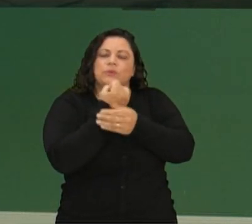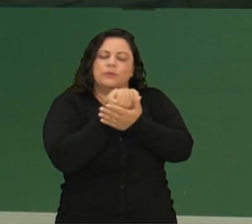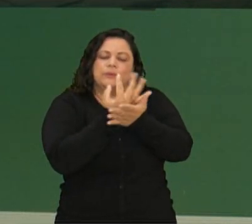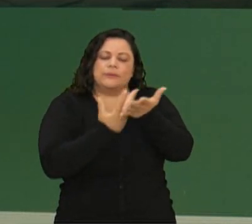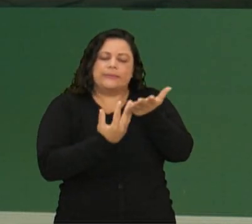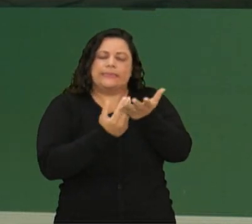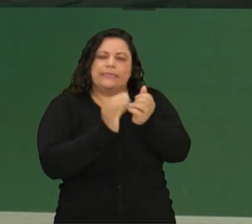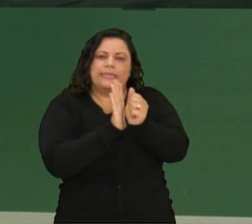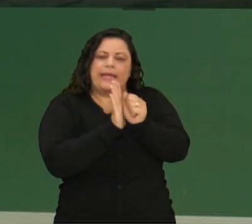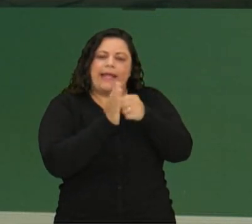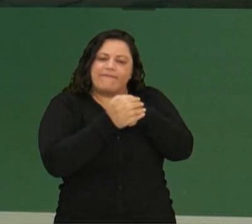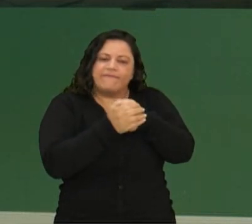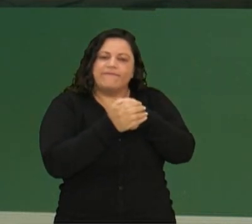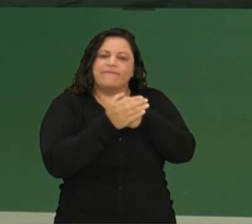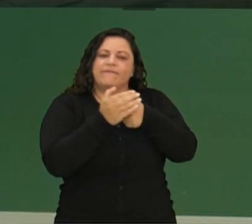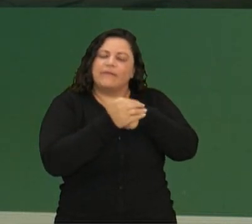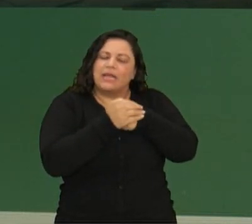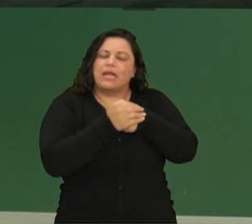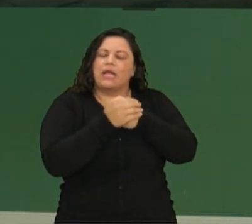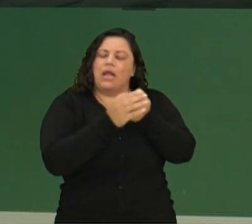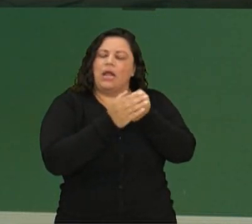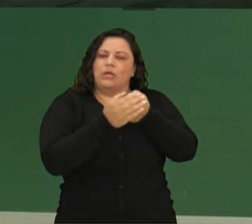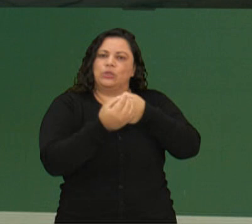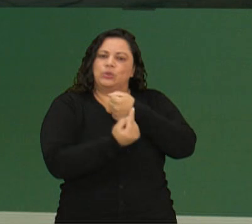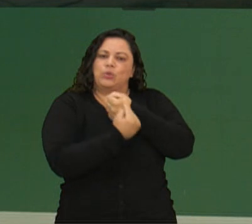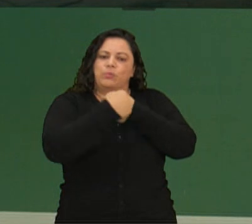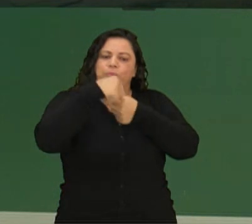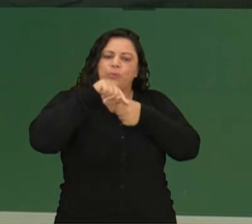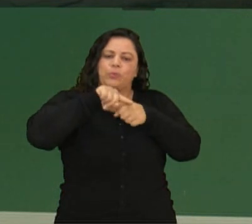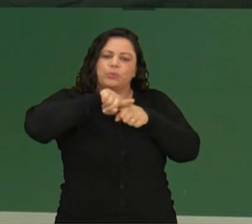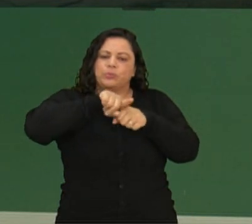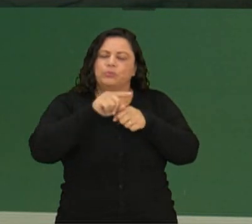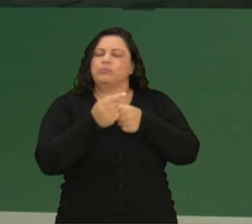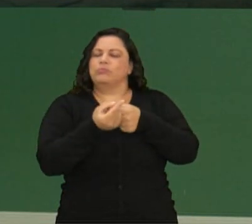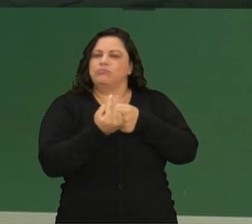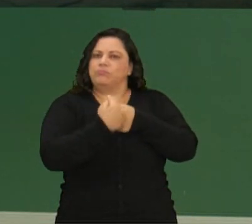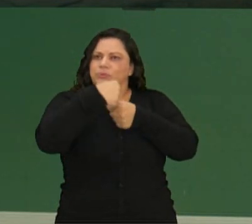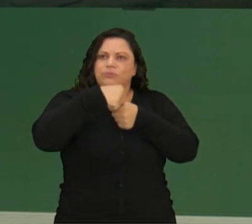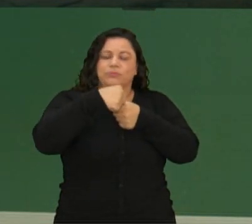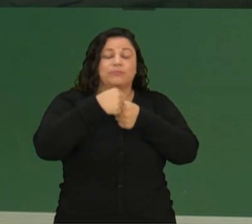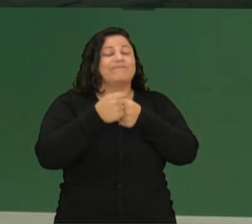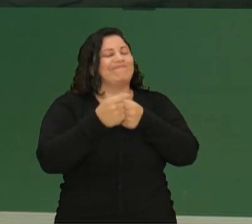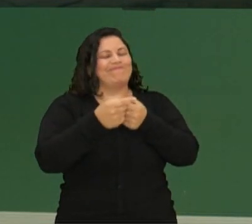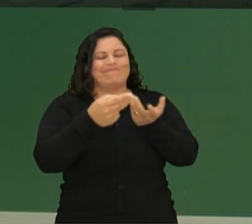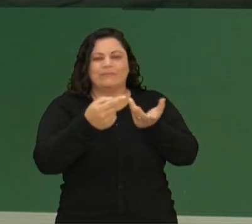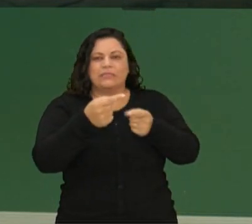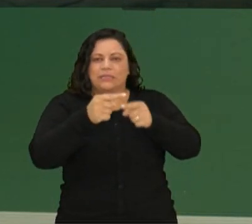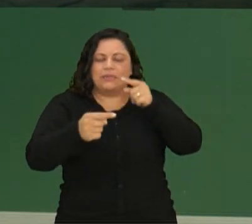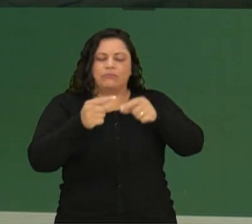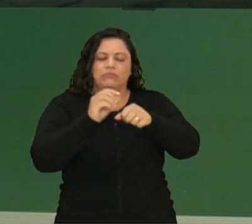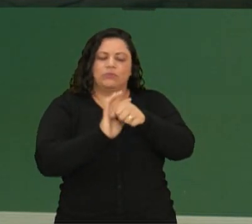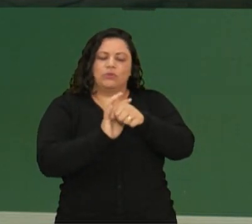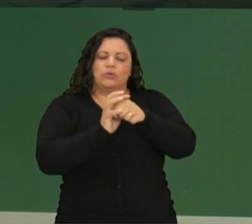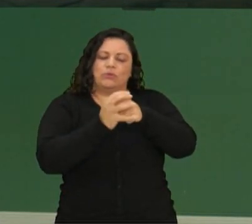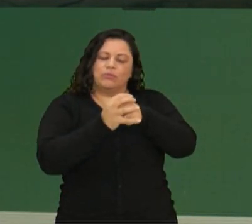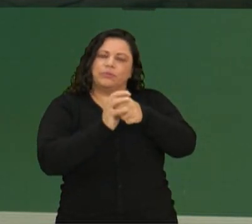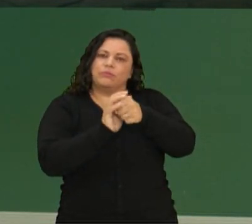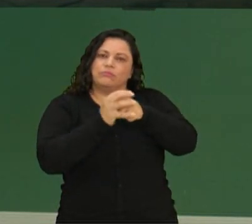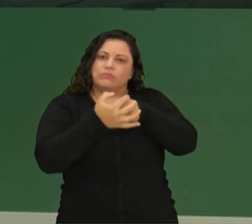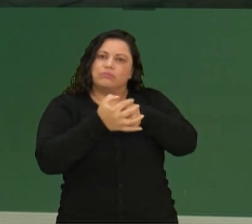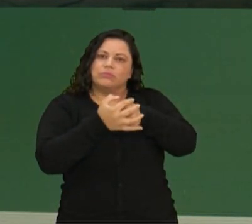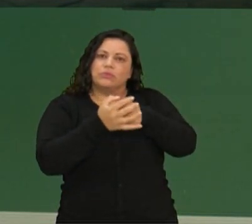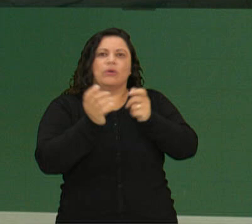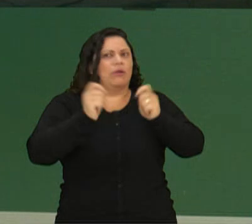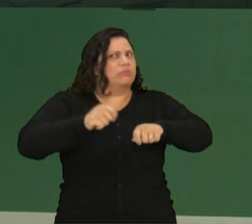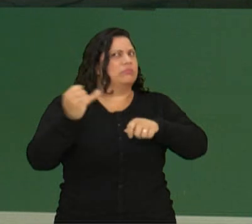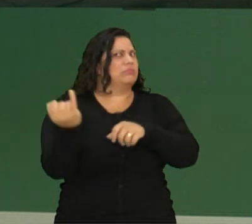pequenos ferimentos, impedindo a entrada de micro-organismos que poderiam ser prejudiciais, tá? Então, ela é um